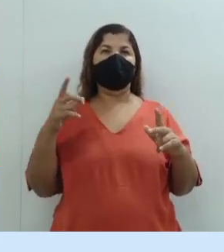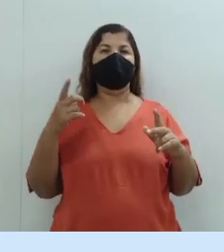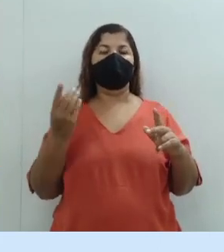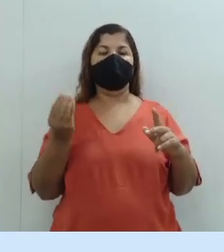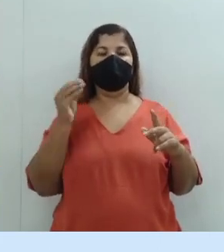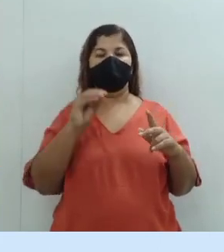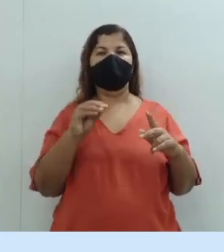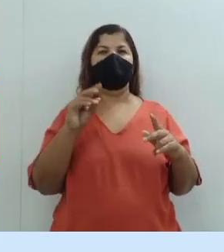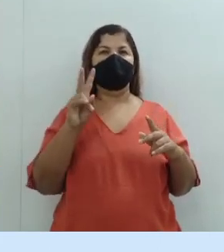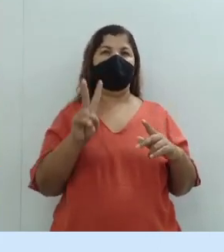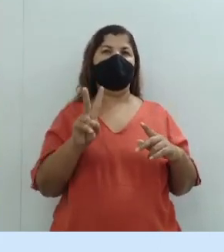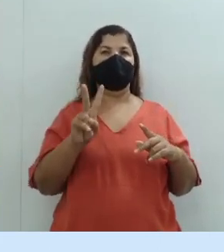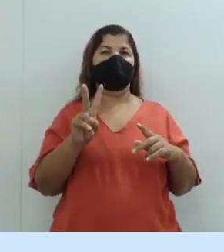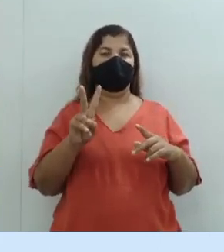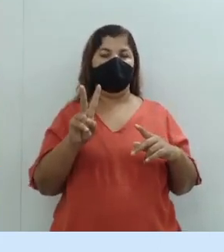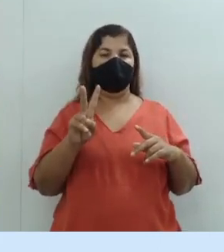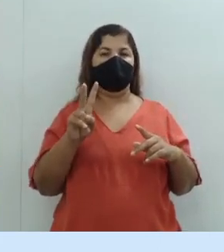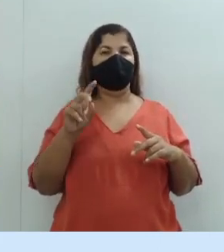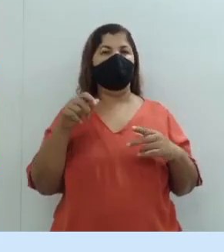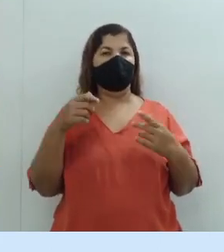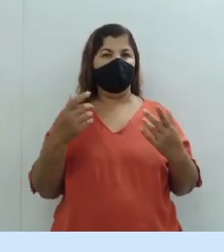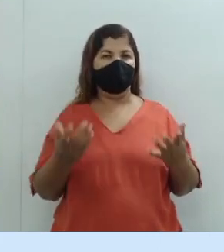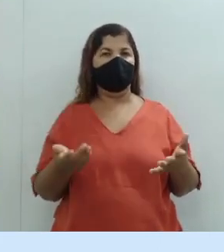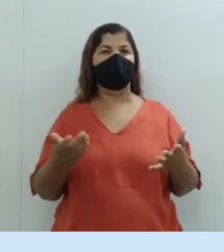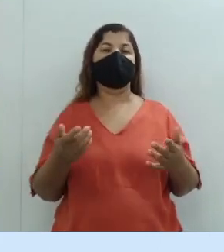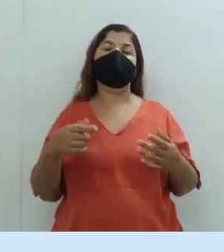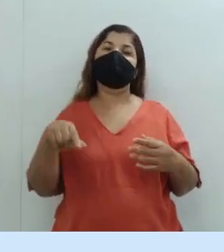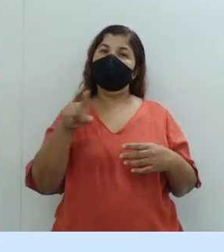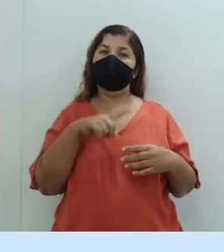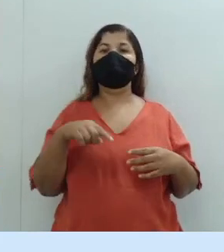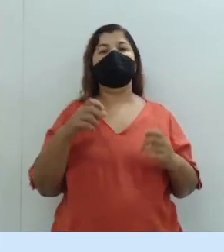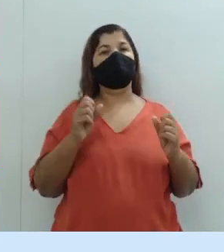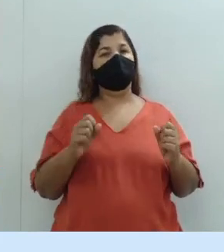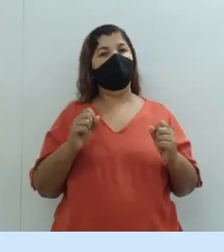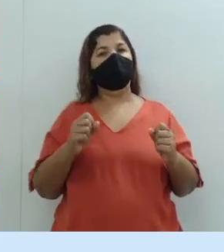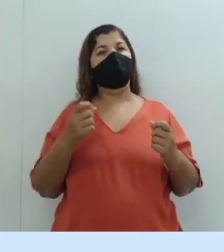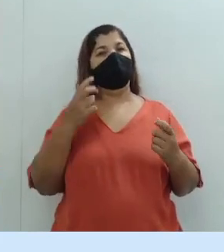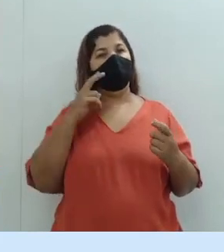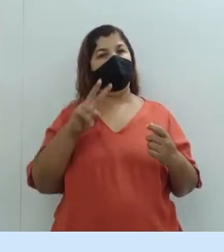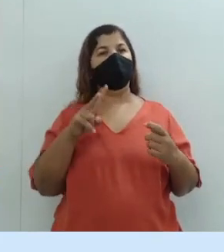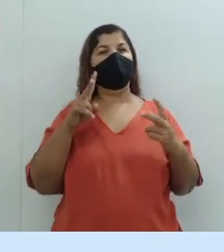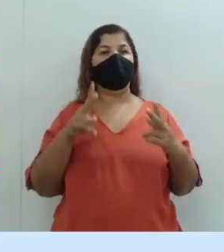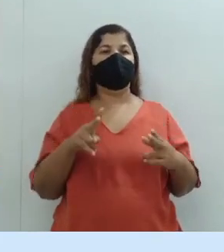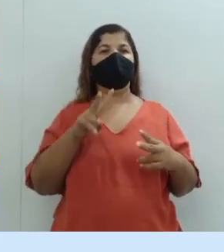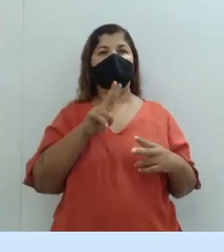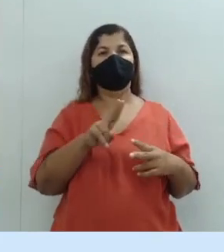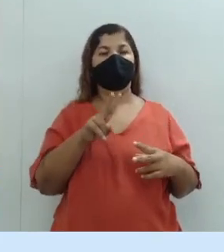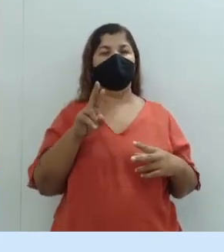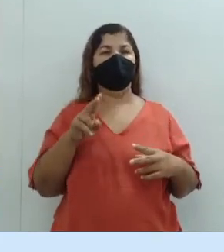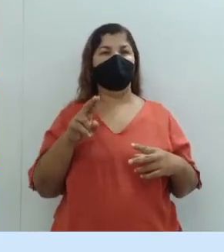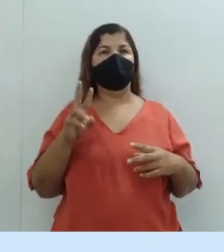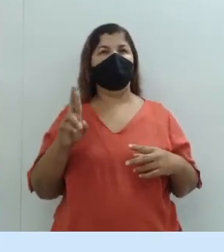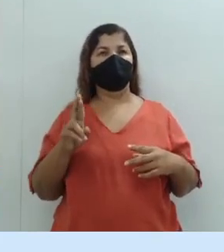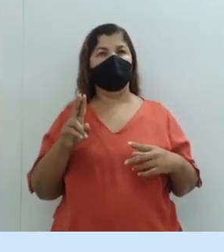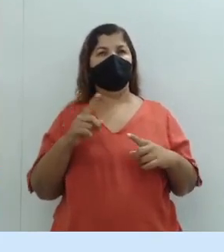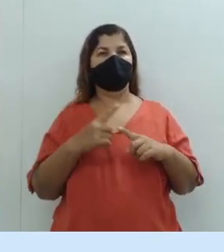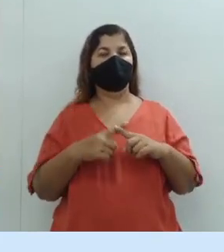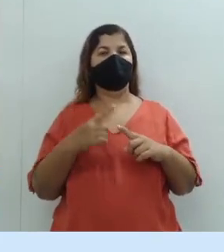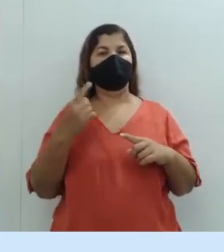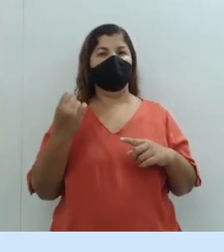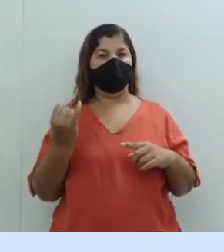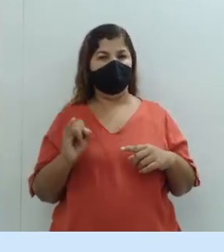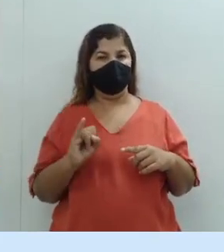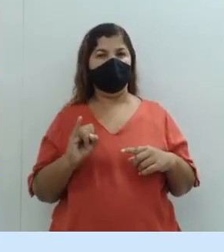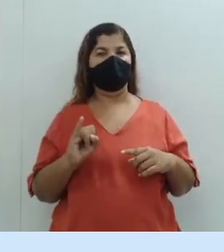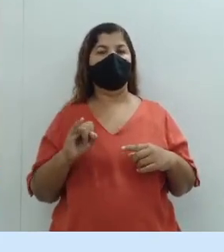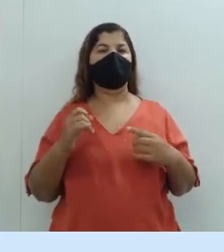que representa o potencial elétrico. Então, talvez você possa ter visto como V igual a R vezes I, né? Então, só